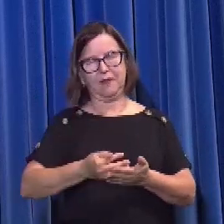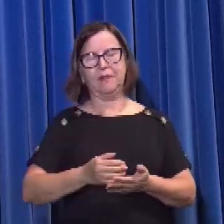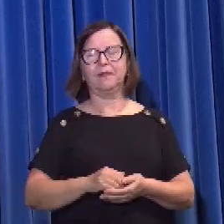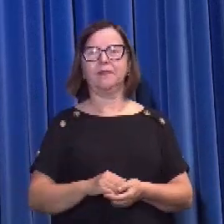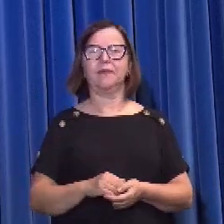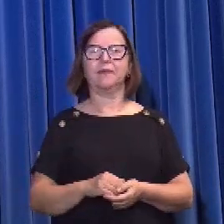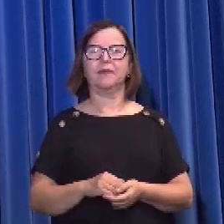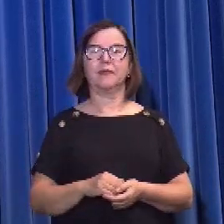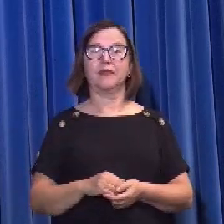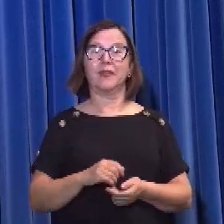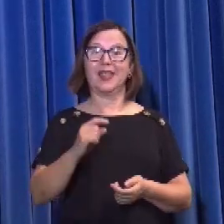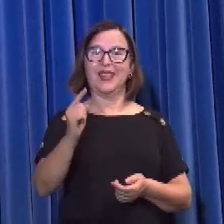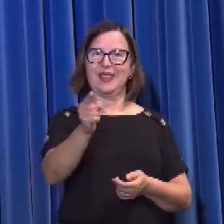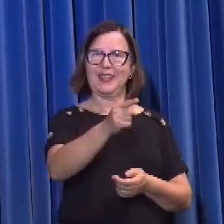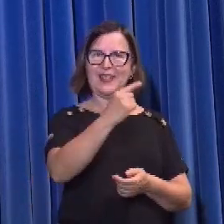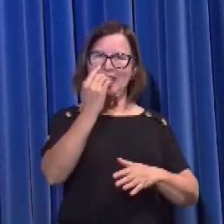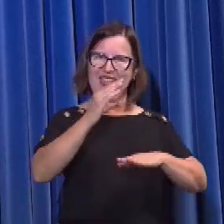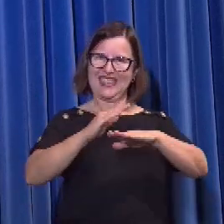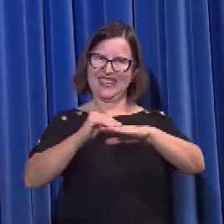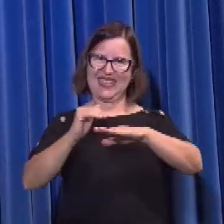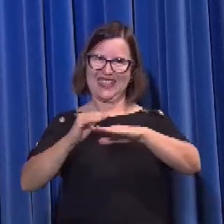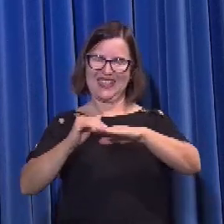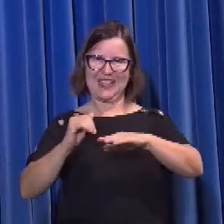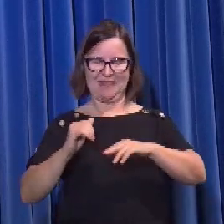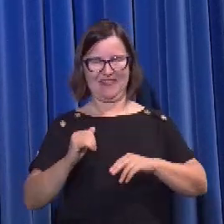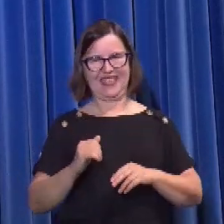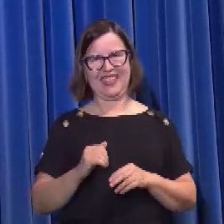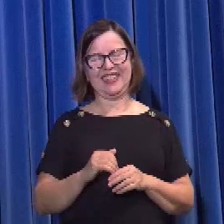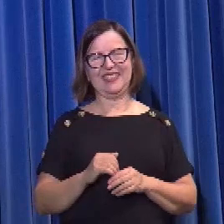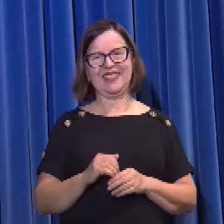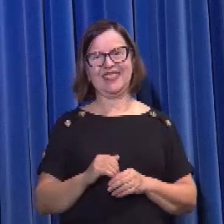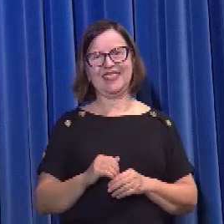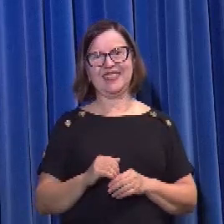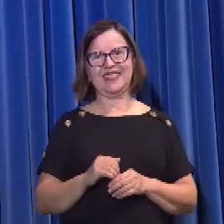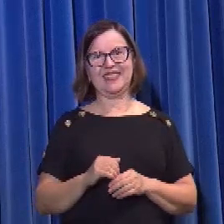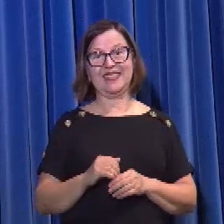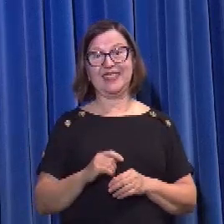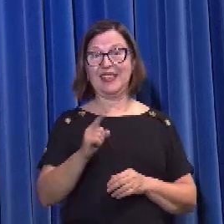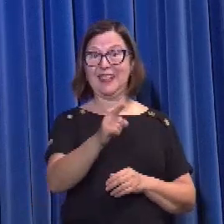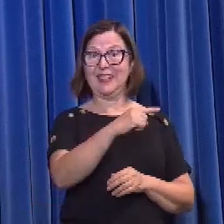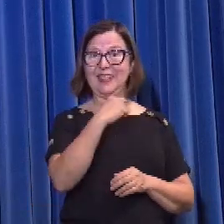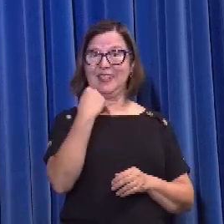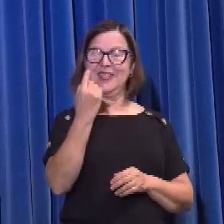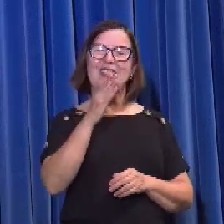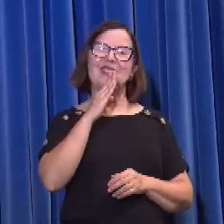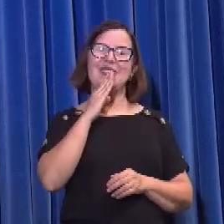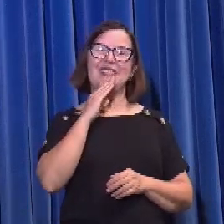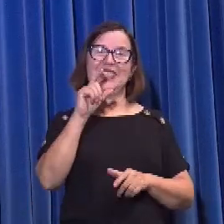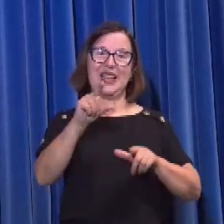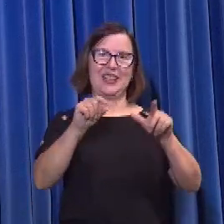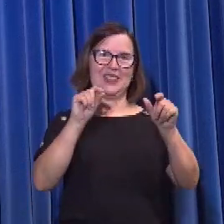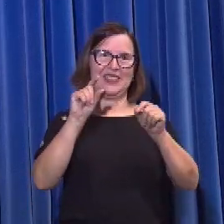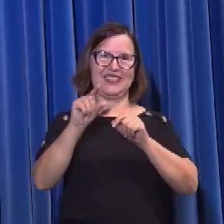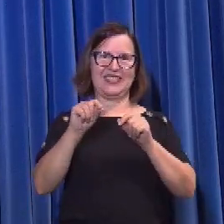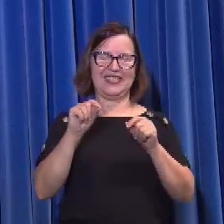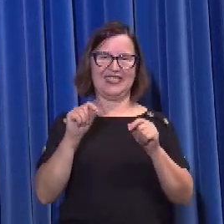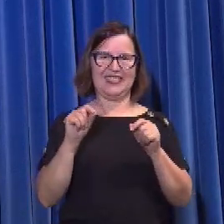Nós fomos chamados, nós fomos conhecidos, predestinados,